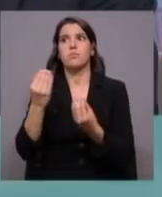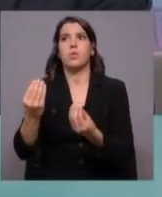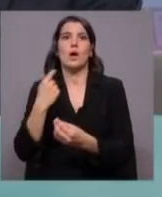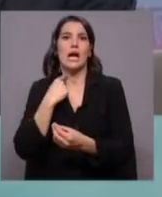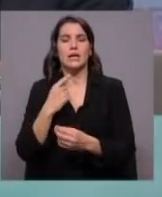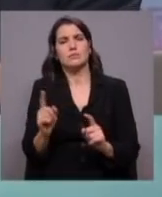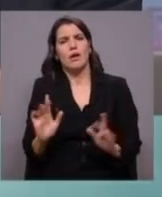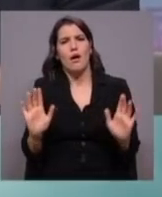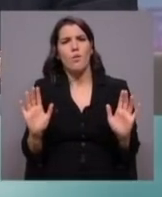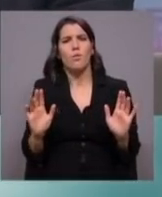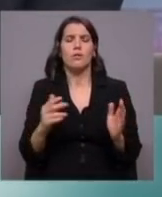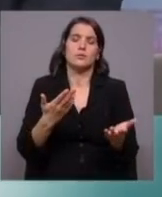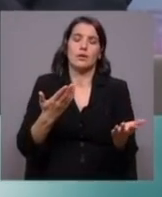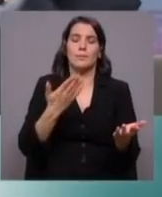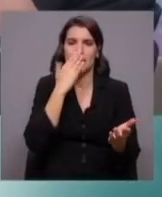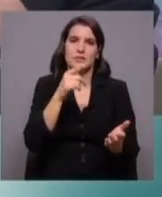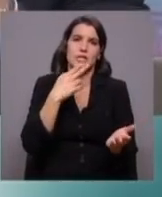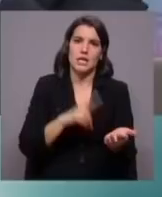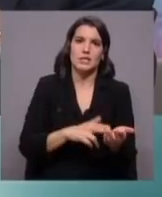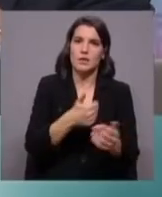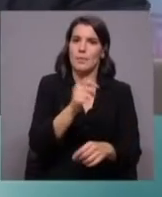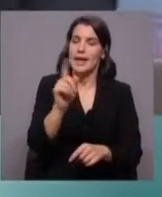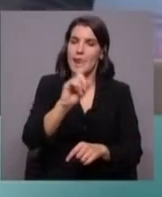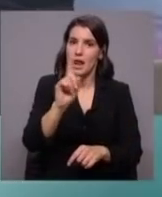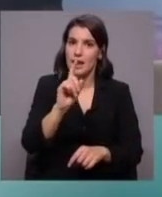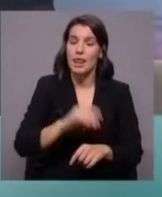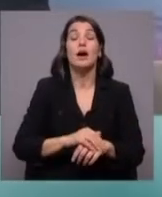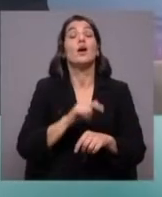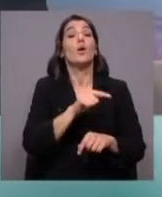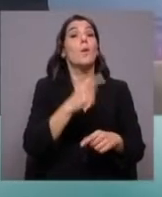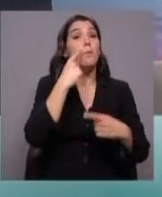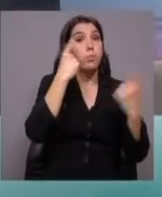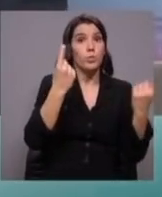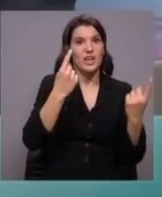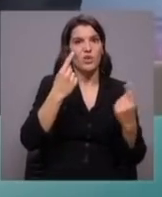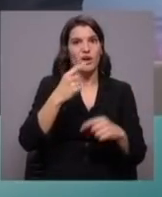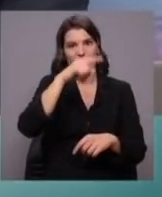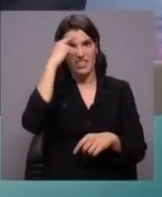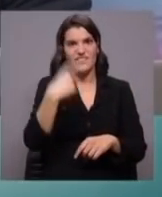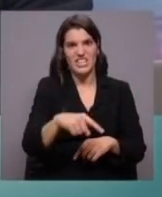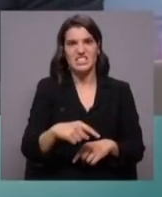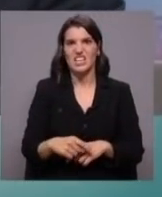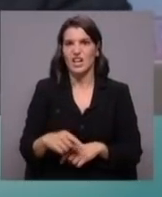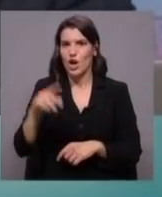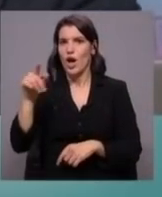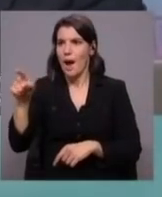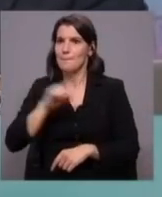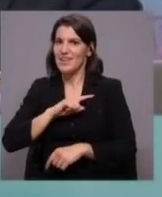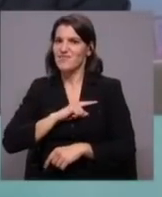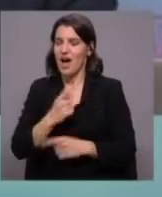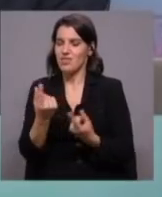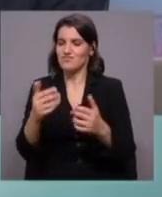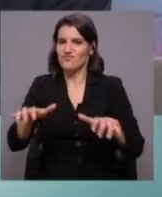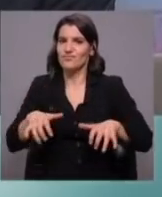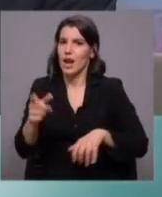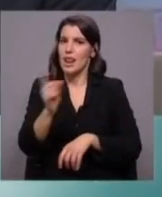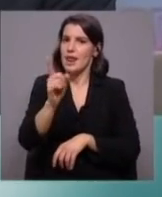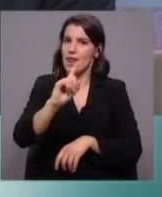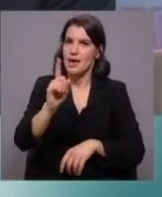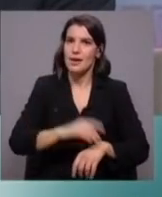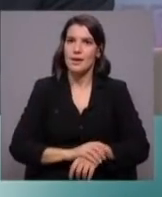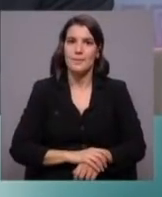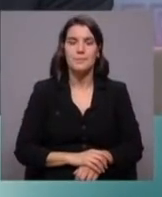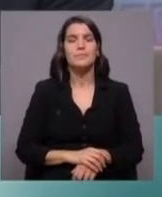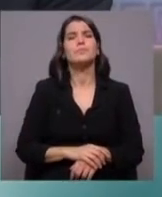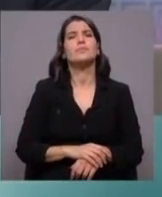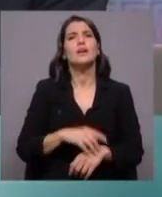ao Bloco de Esquerda. Agora, ficar o público que é difícil e o privado com o que é rentável. Não. Se me permite, não é por aí, o João Semedo costumava ter